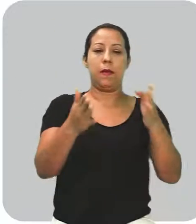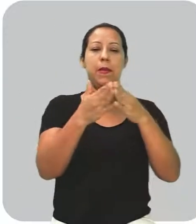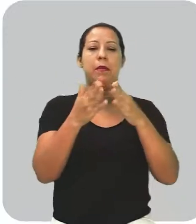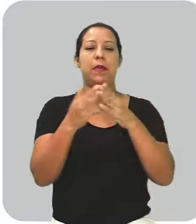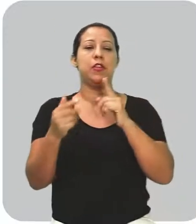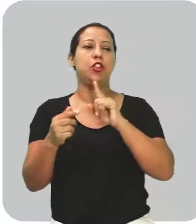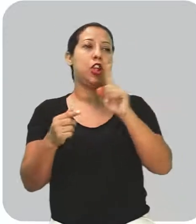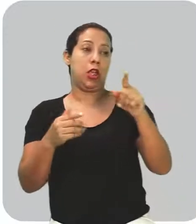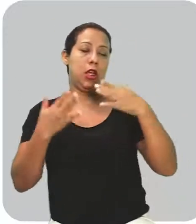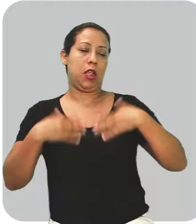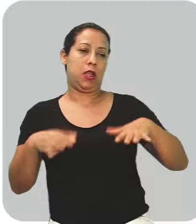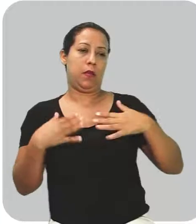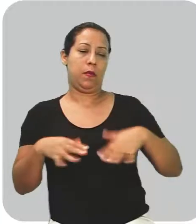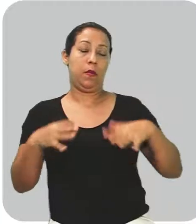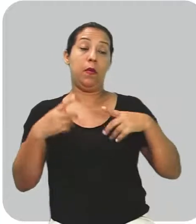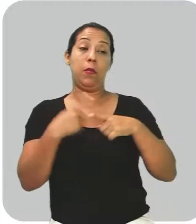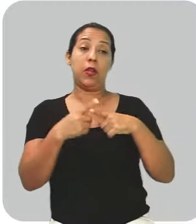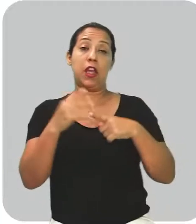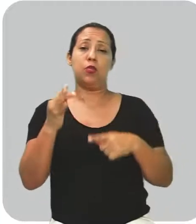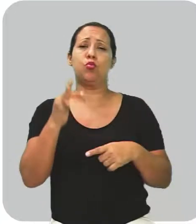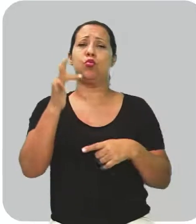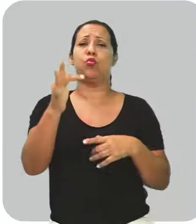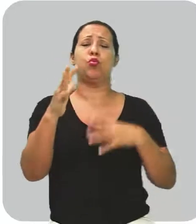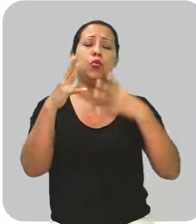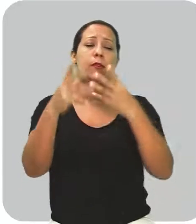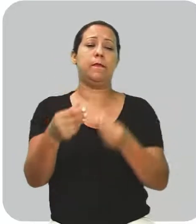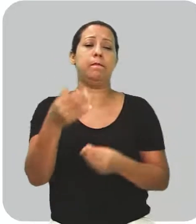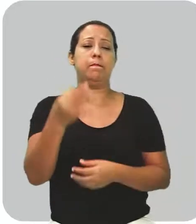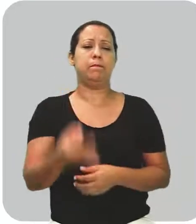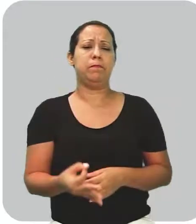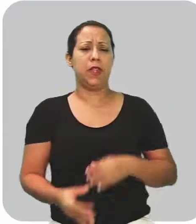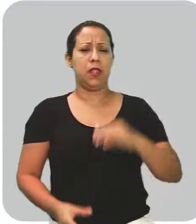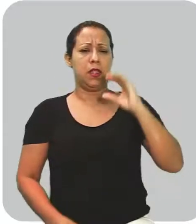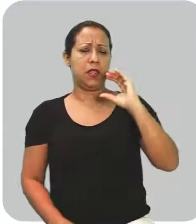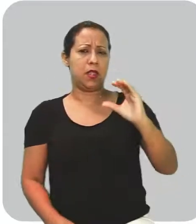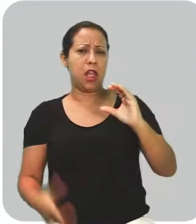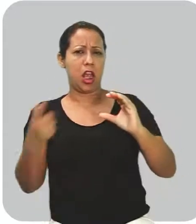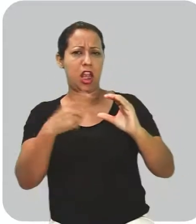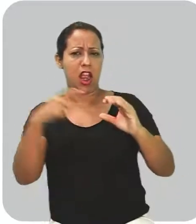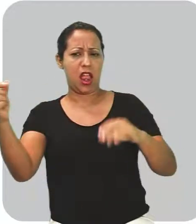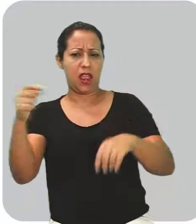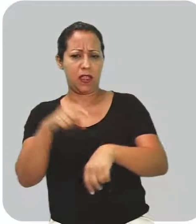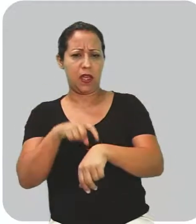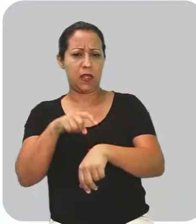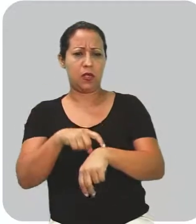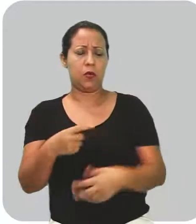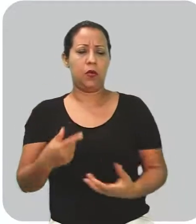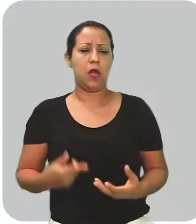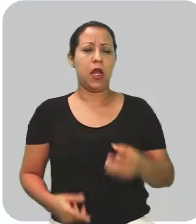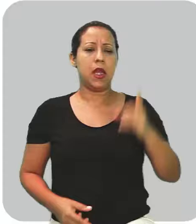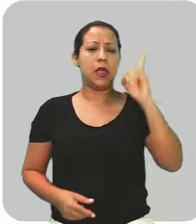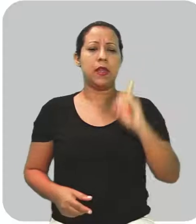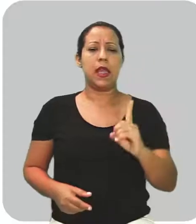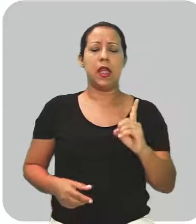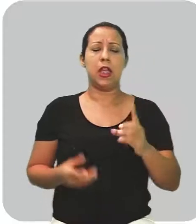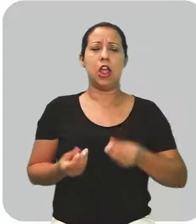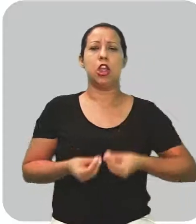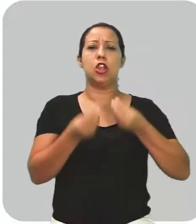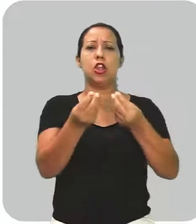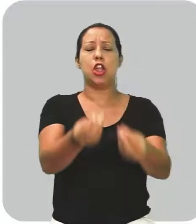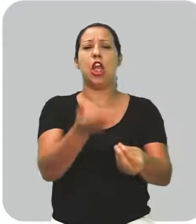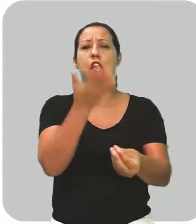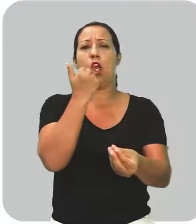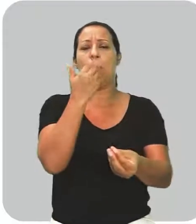daria certo. C. Você vai sair a esta hora? D. Dê comida a qualquer um que